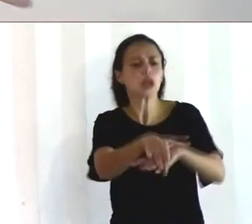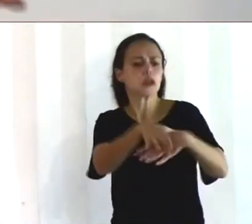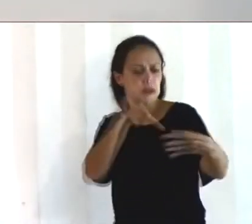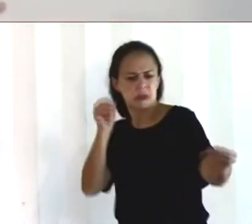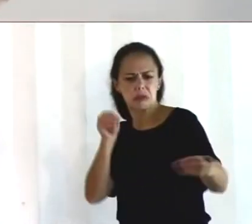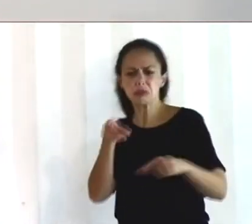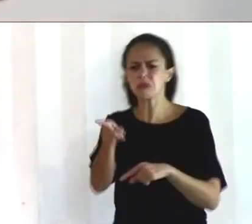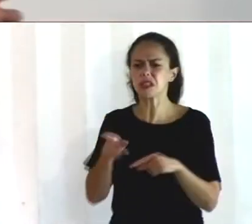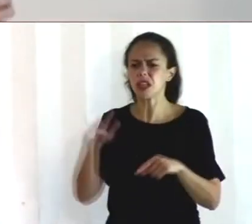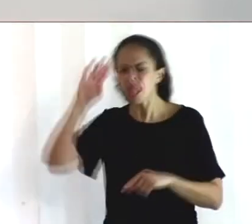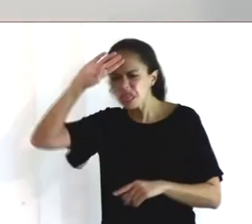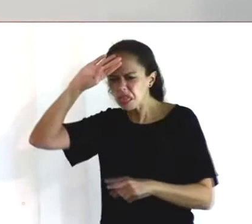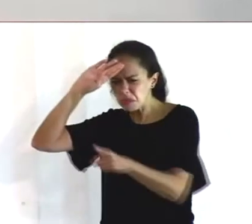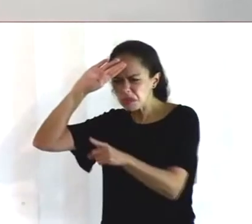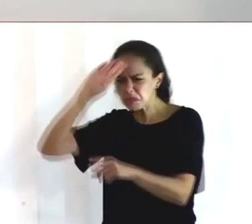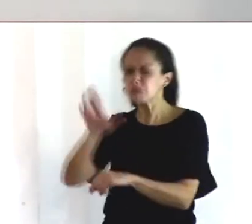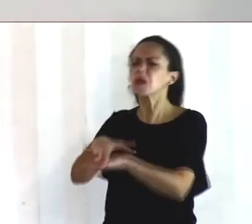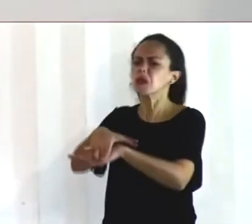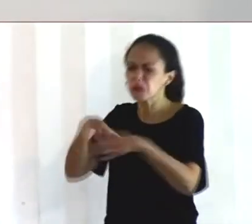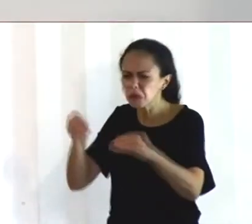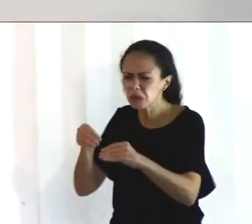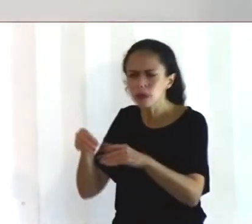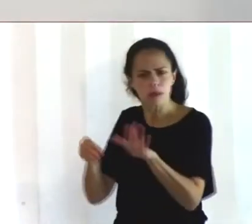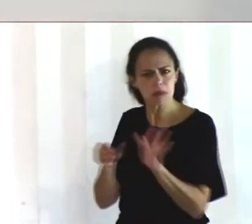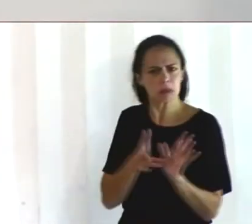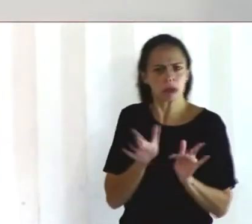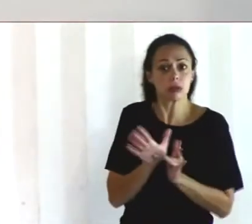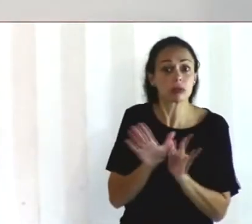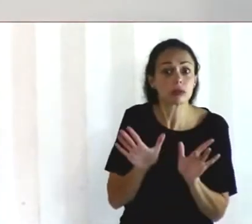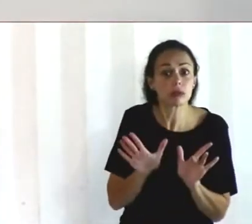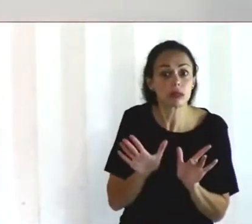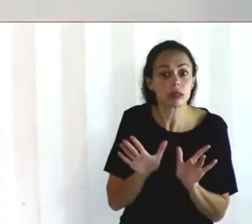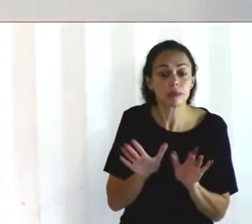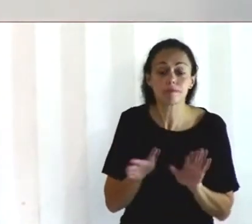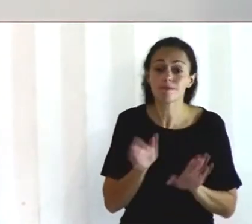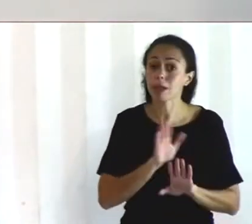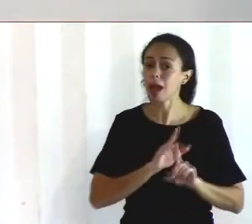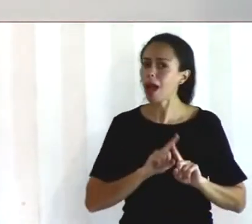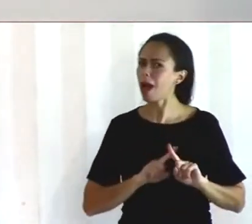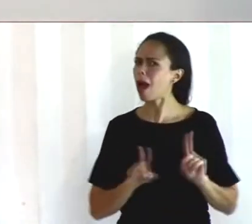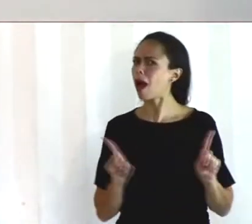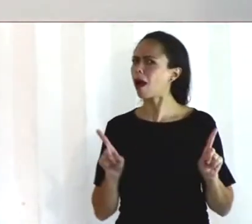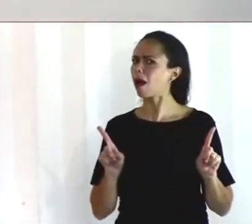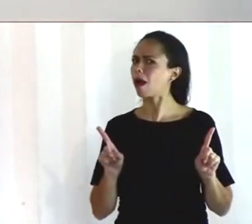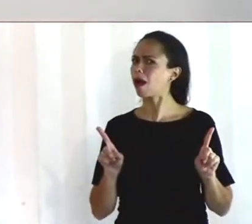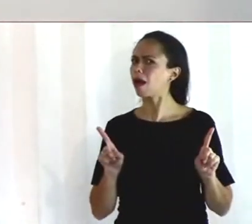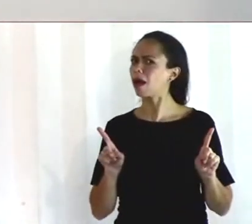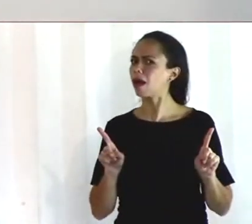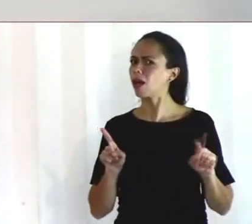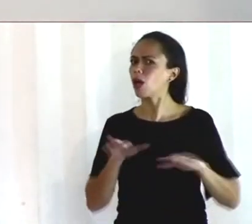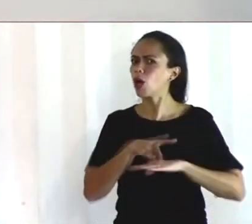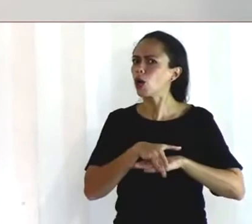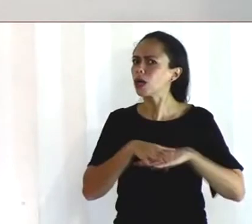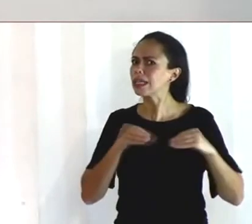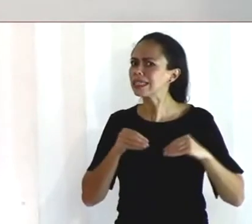lá da cidade de Cafarnaum, se Ele não curar a mim e a